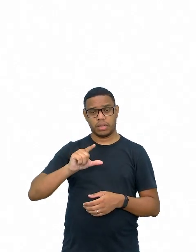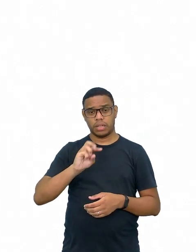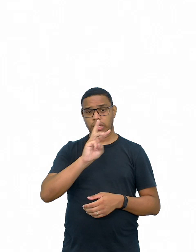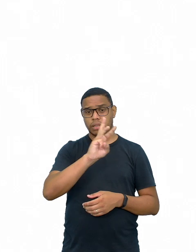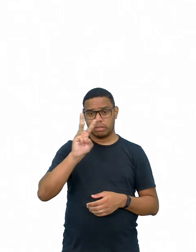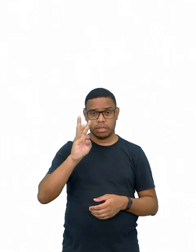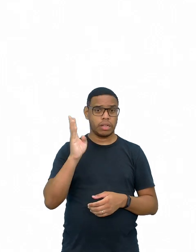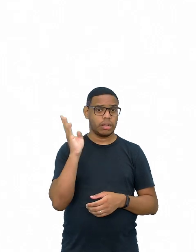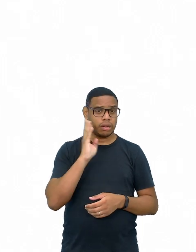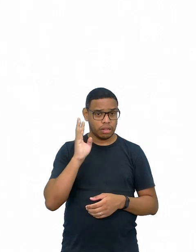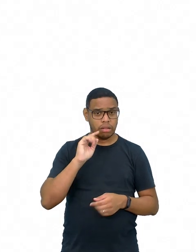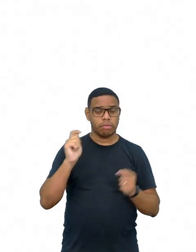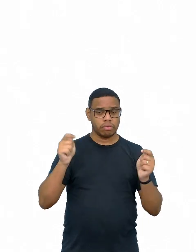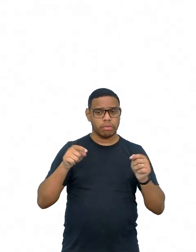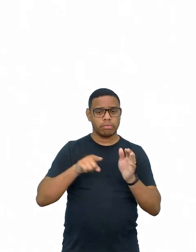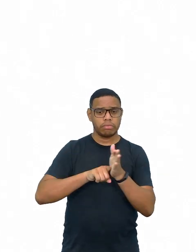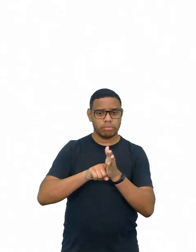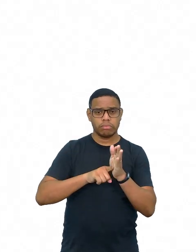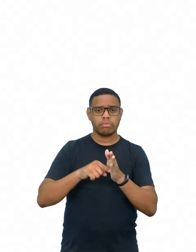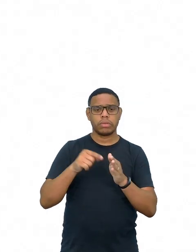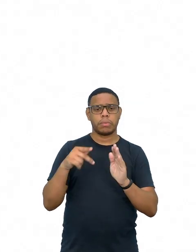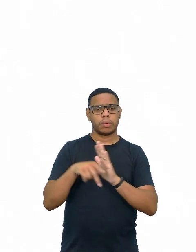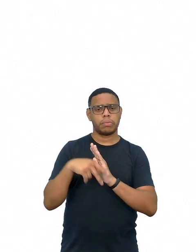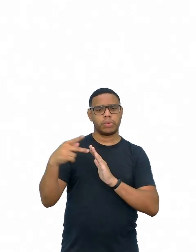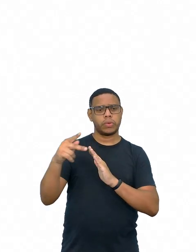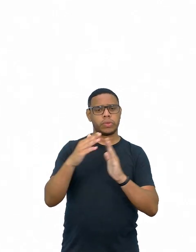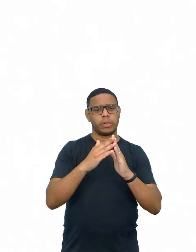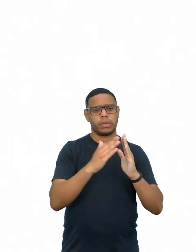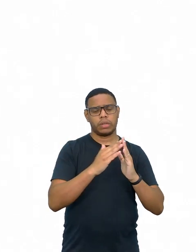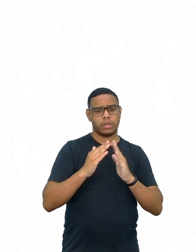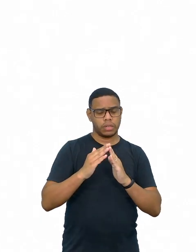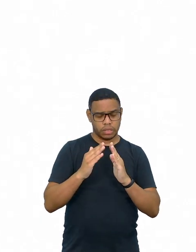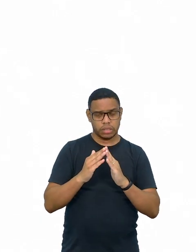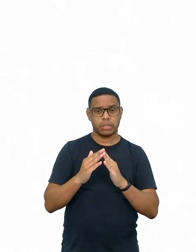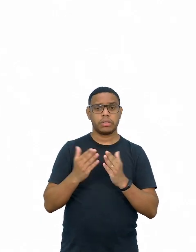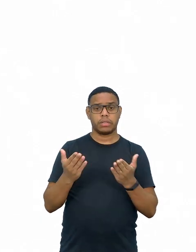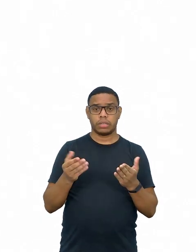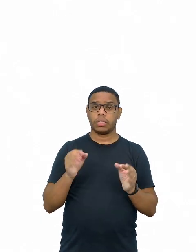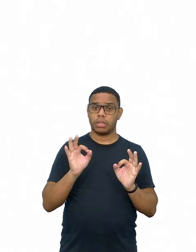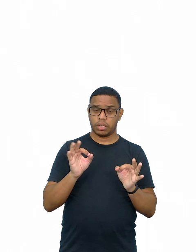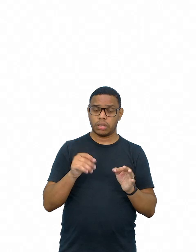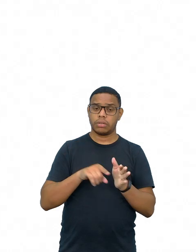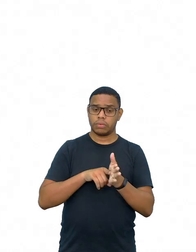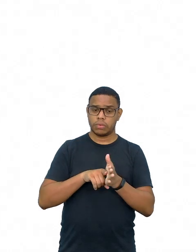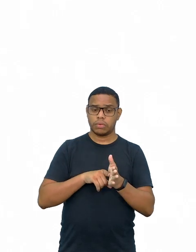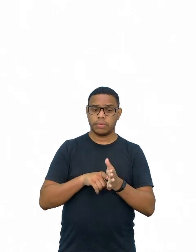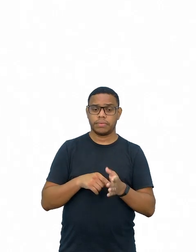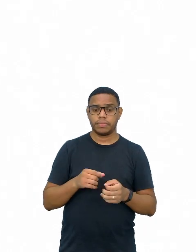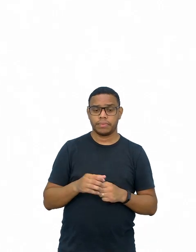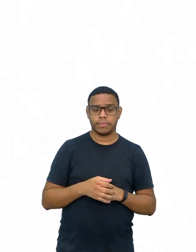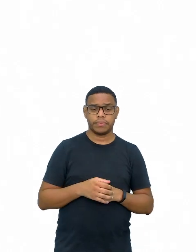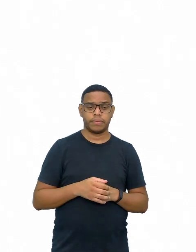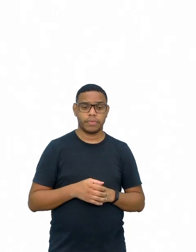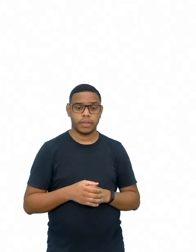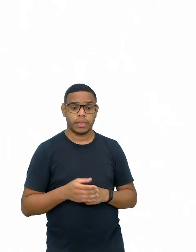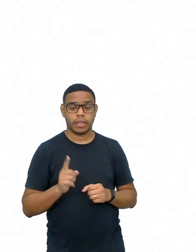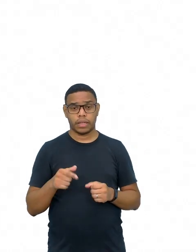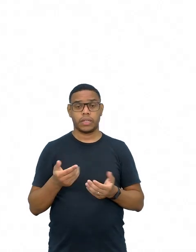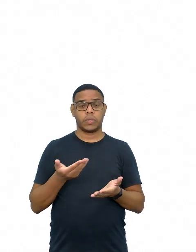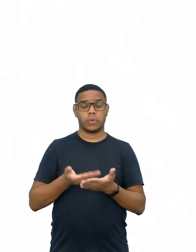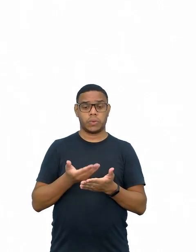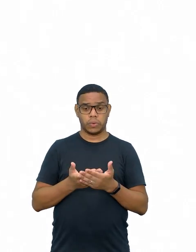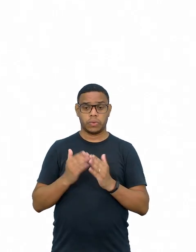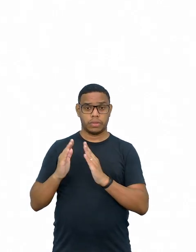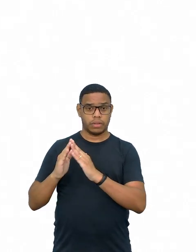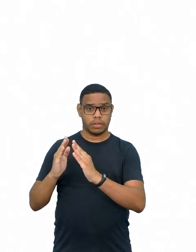legais, para que ele faça isso em casa. Sala de aula invertida, gente, é justamente isso. Ele estuda em